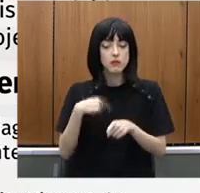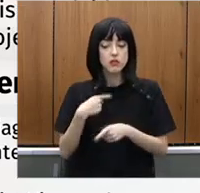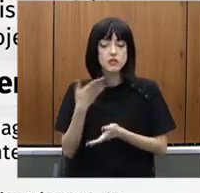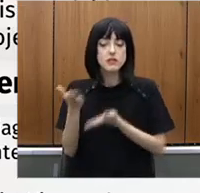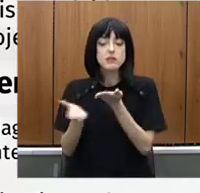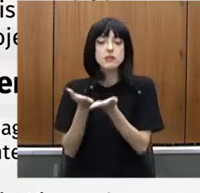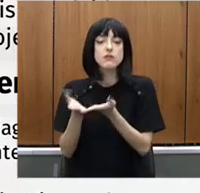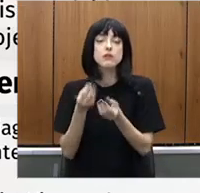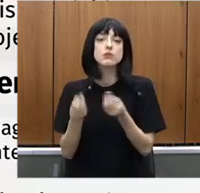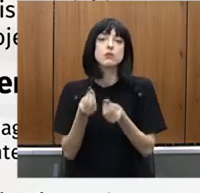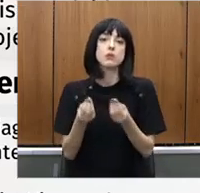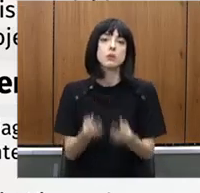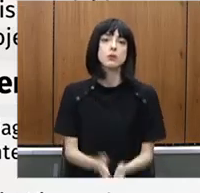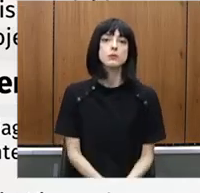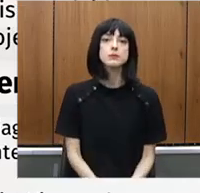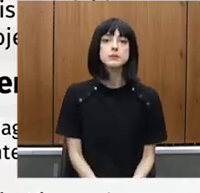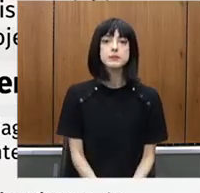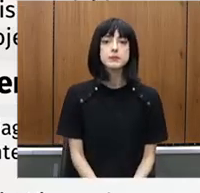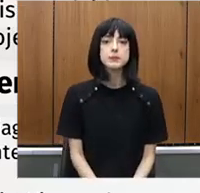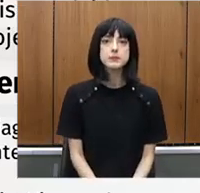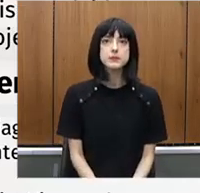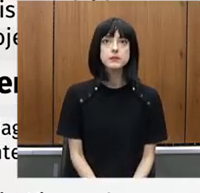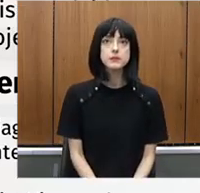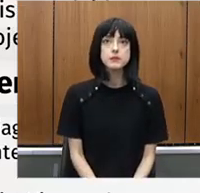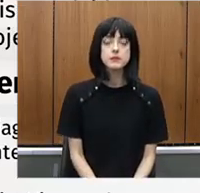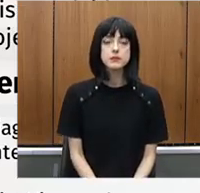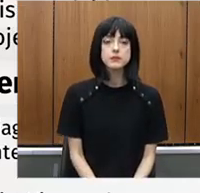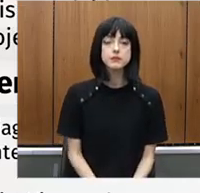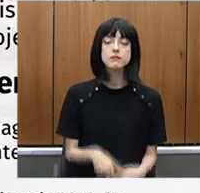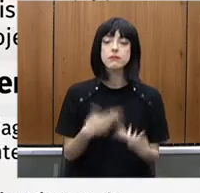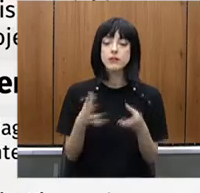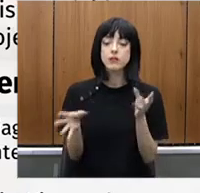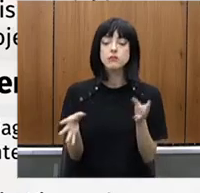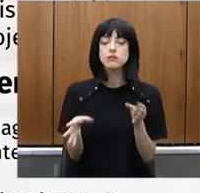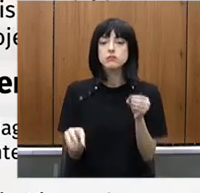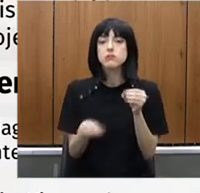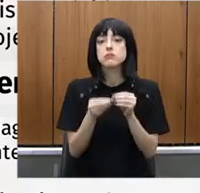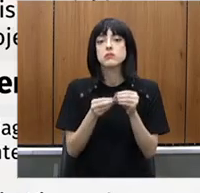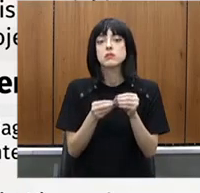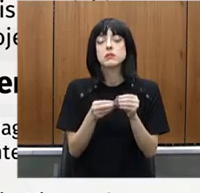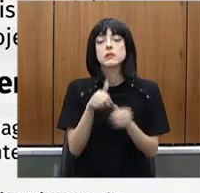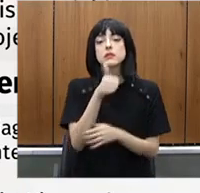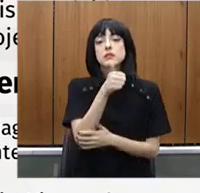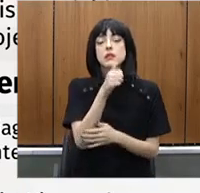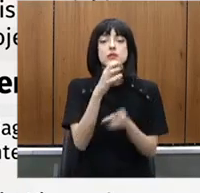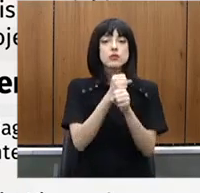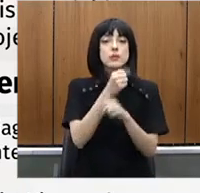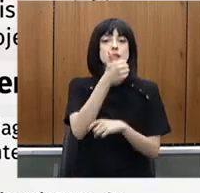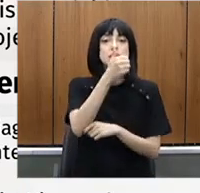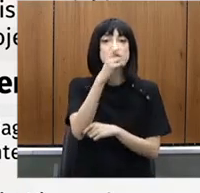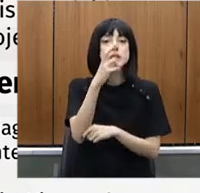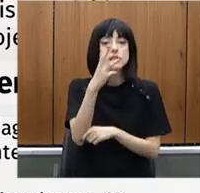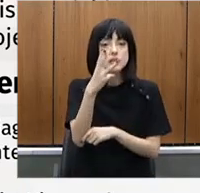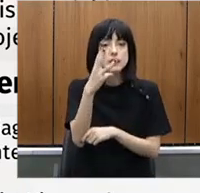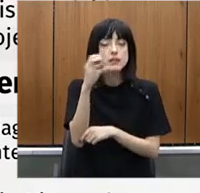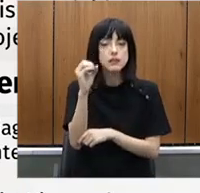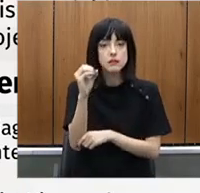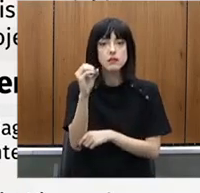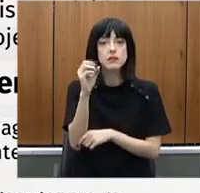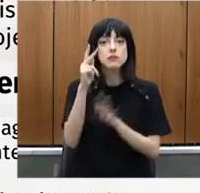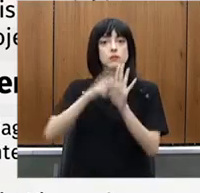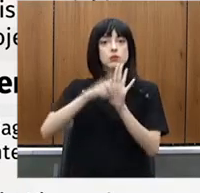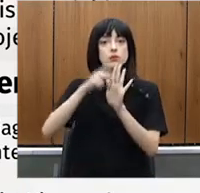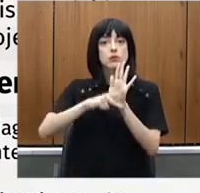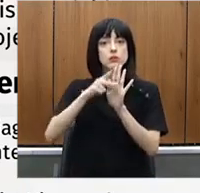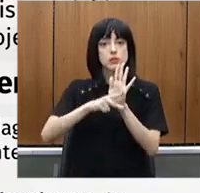Então teve também 130 projetos participantes 450 policiais militares se inscreveram e